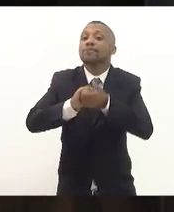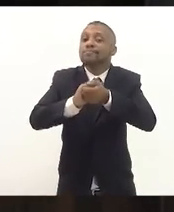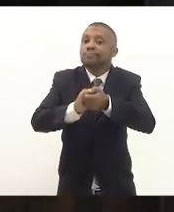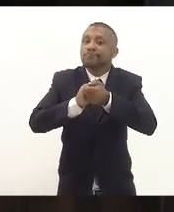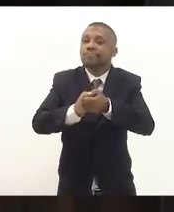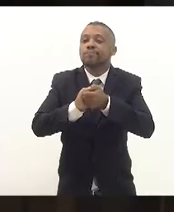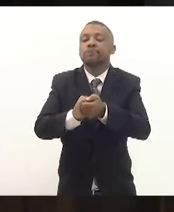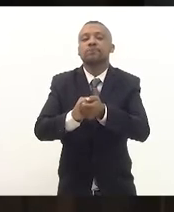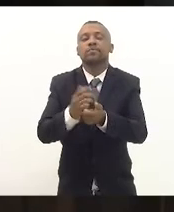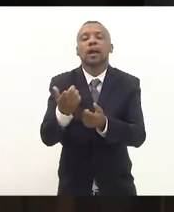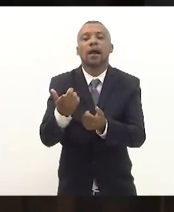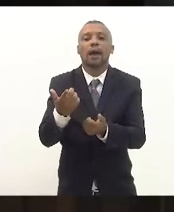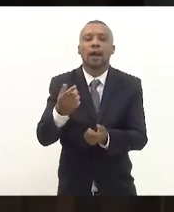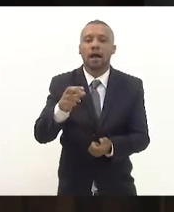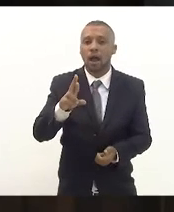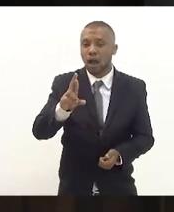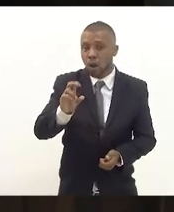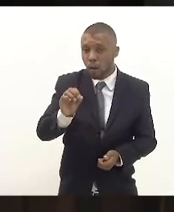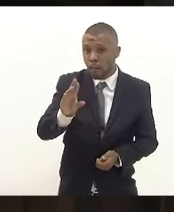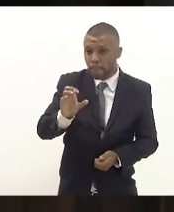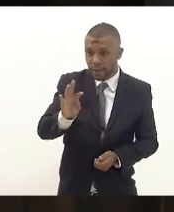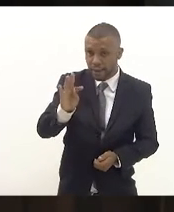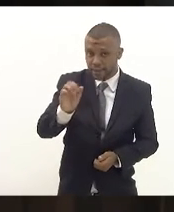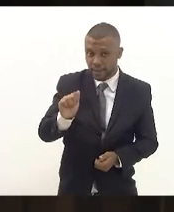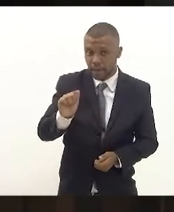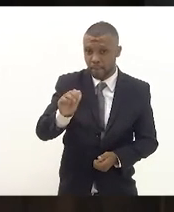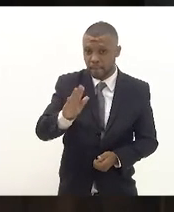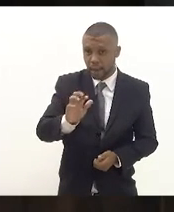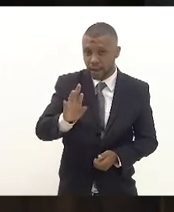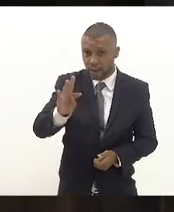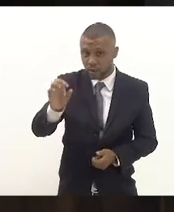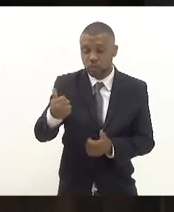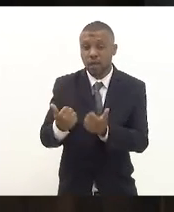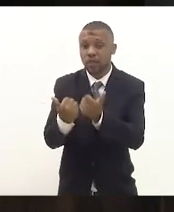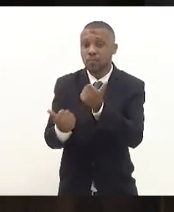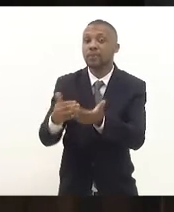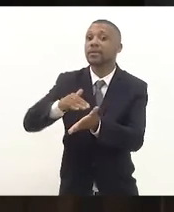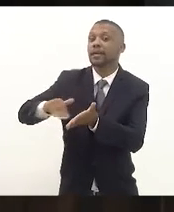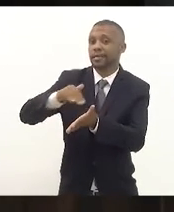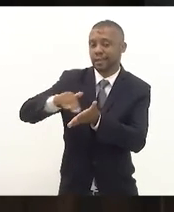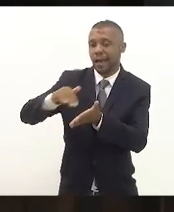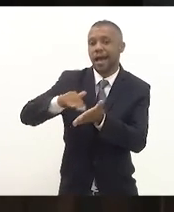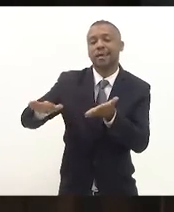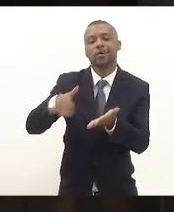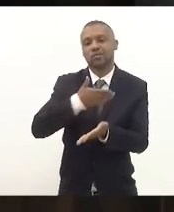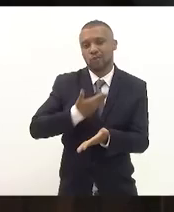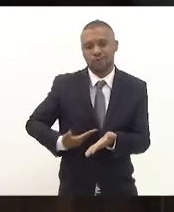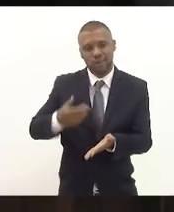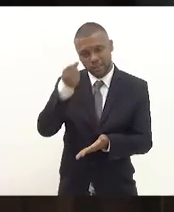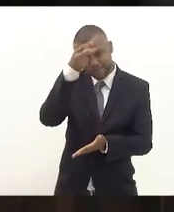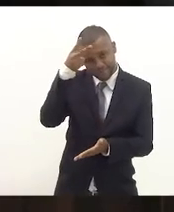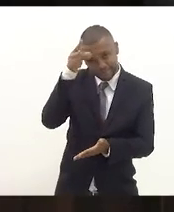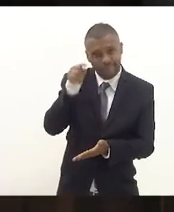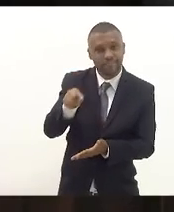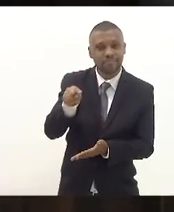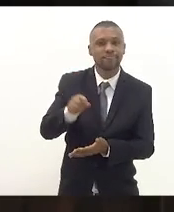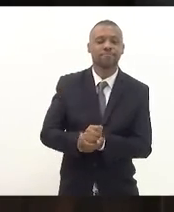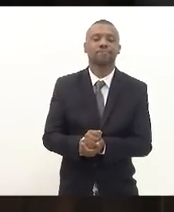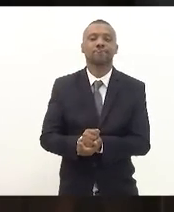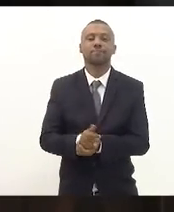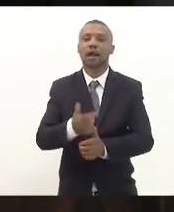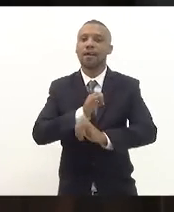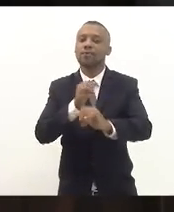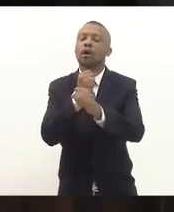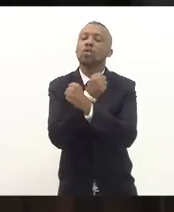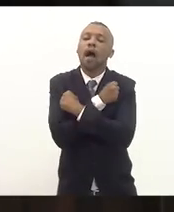na Doutora Roberta Barreto Nossa subsecretária de estado de governo manda o